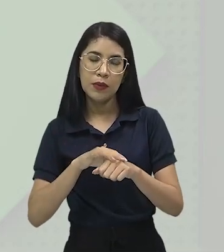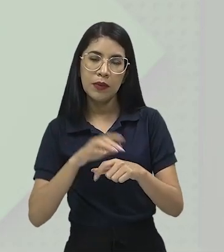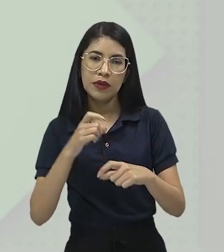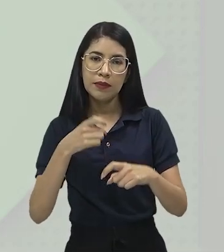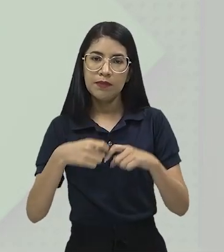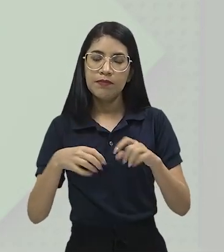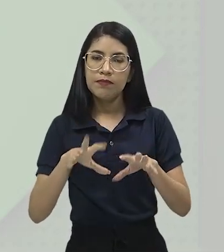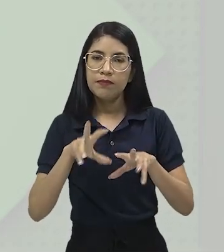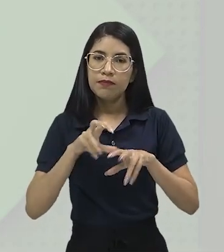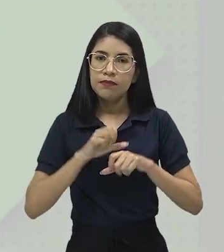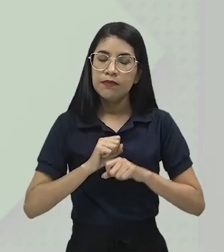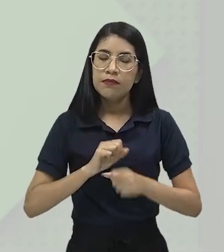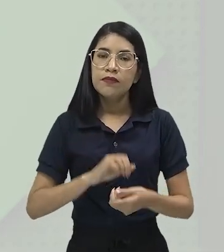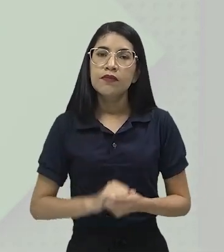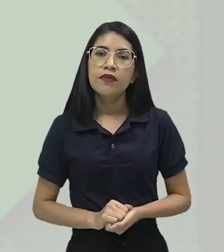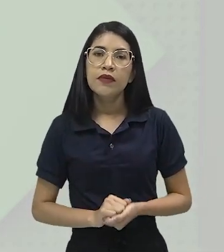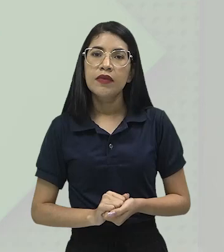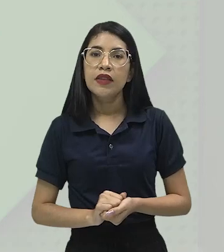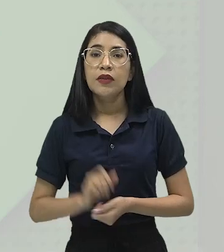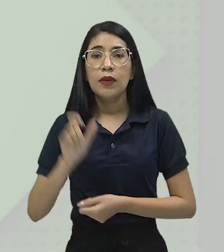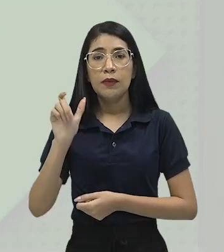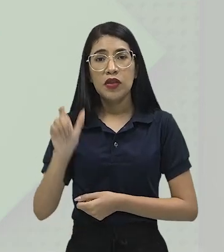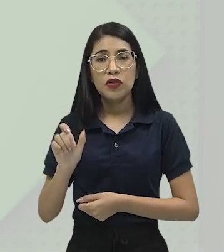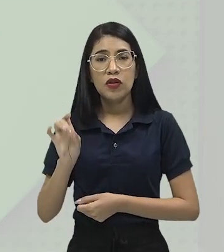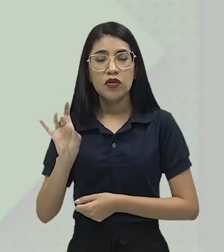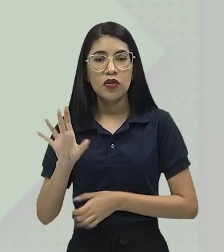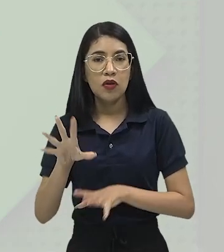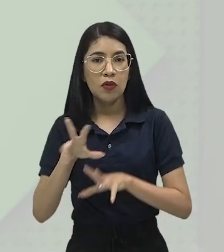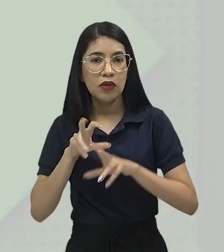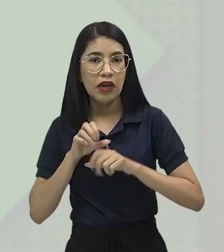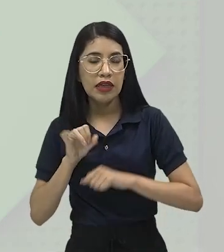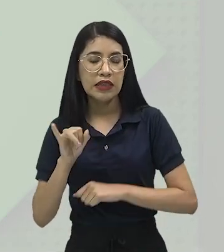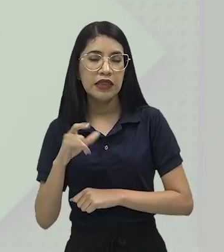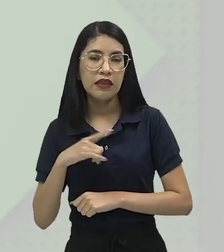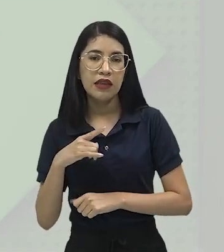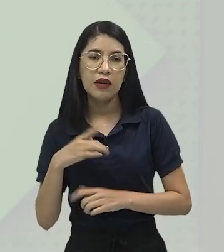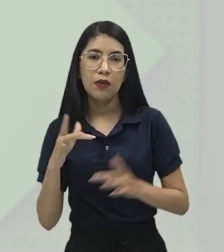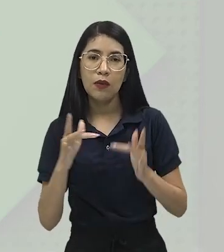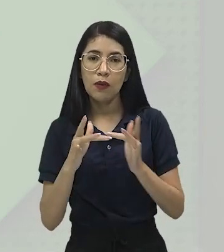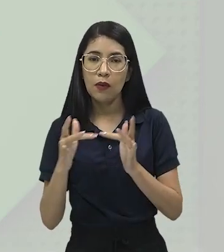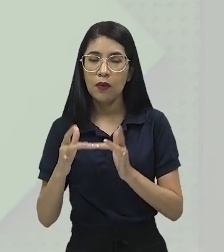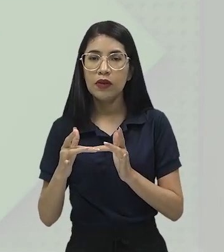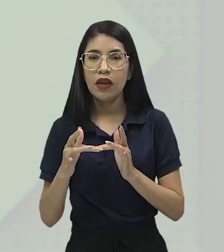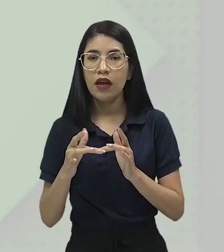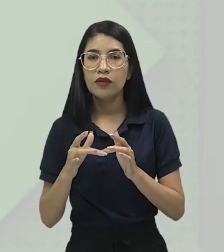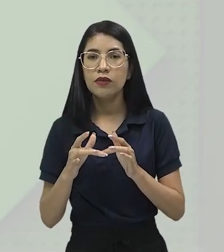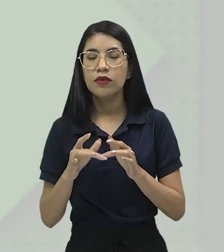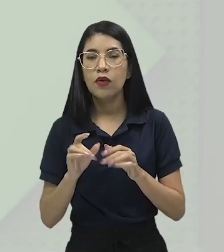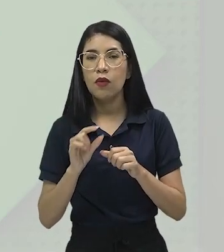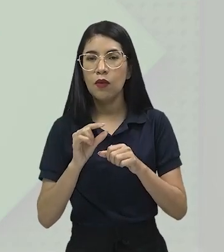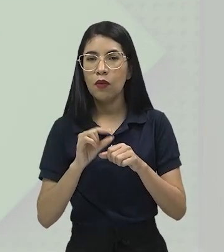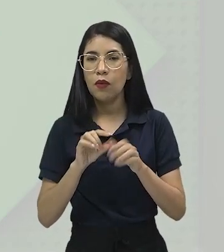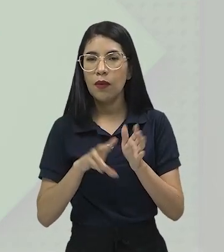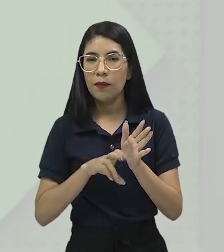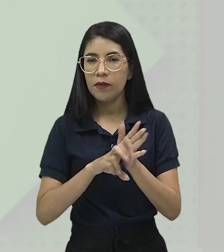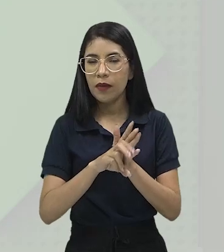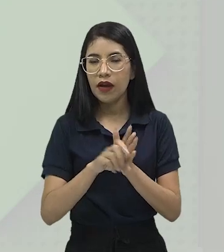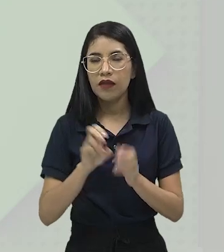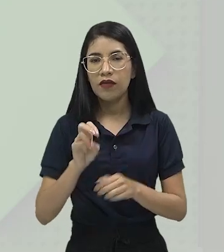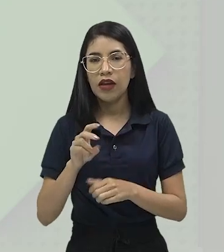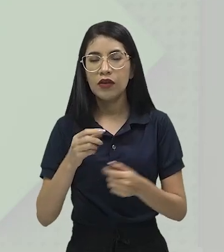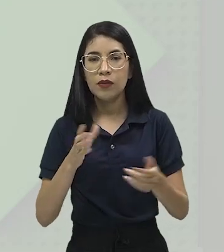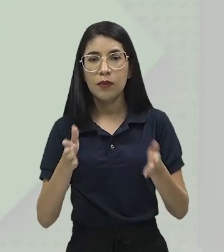transmissíveis, e a pessoa só vai se contaminar se ela entrar em contato direto com esses micro-organismos durante a